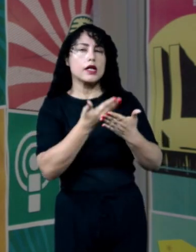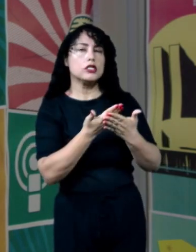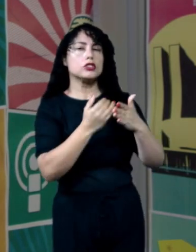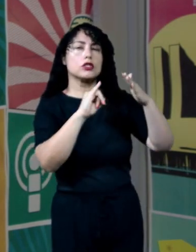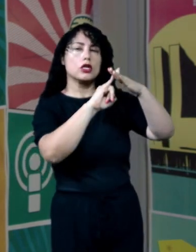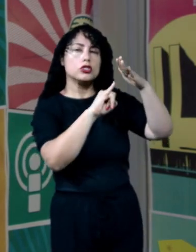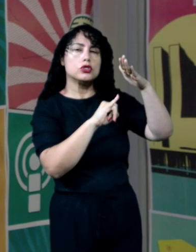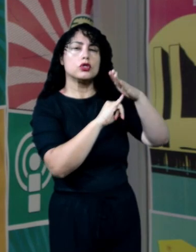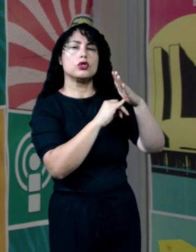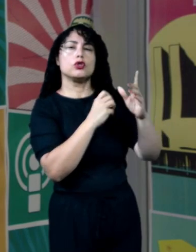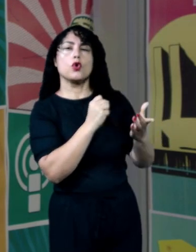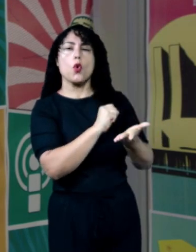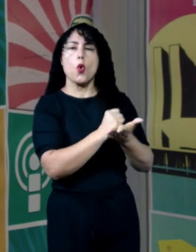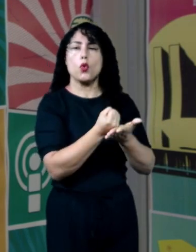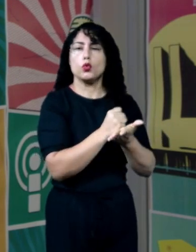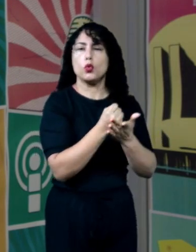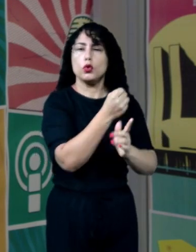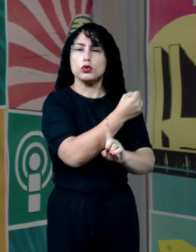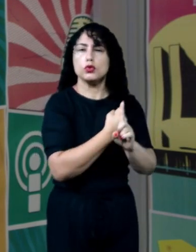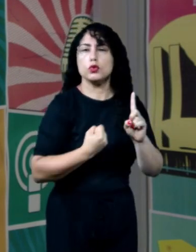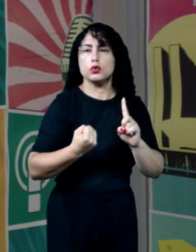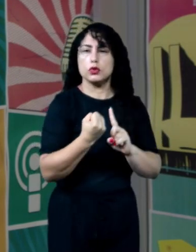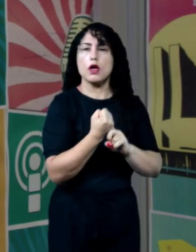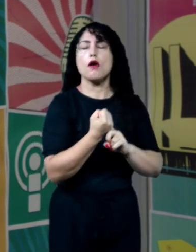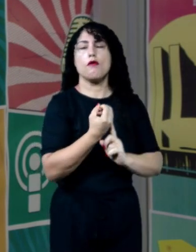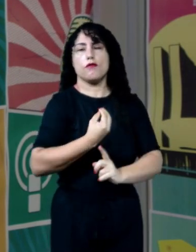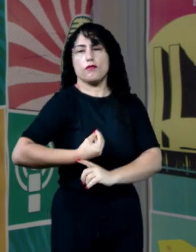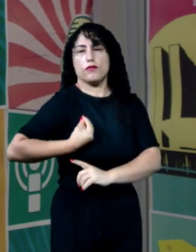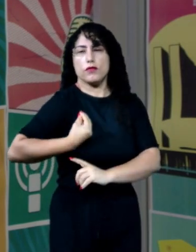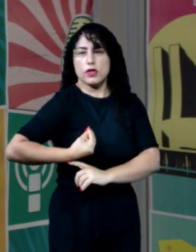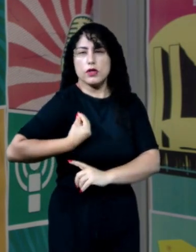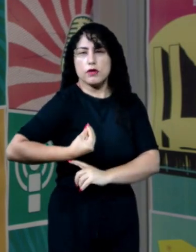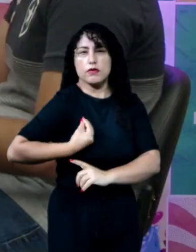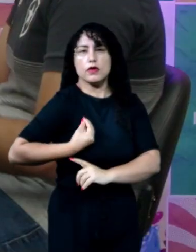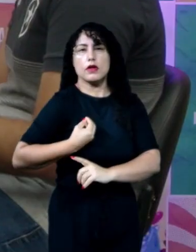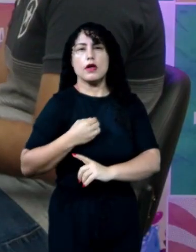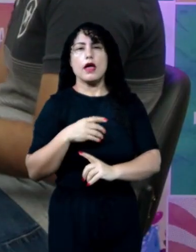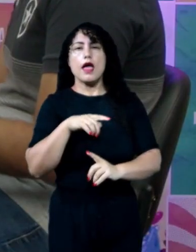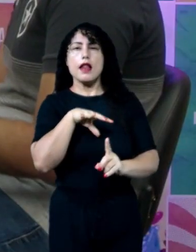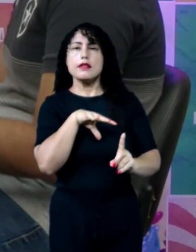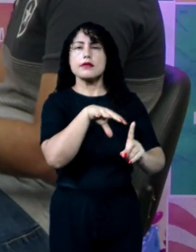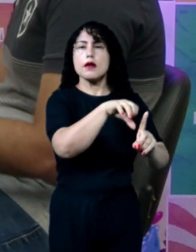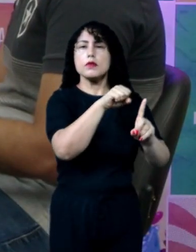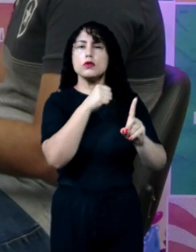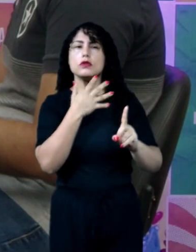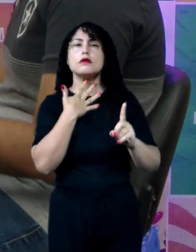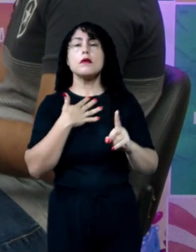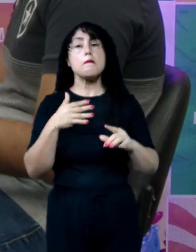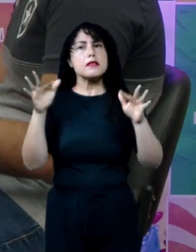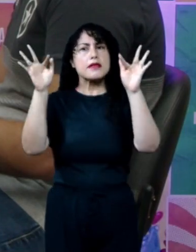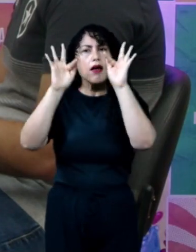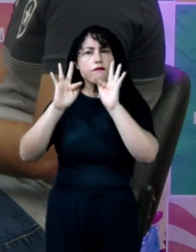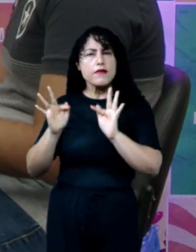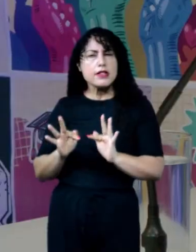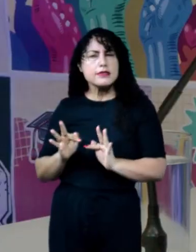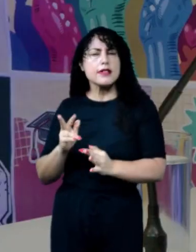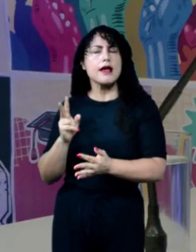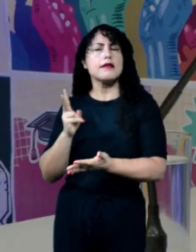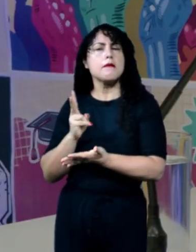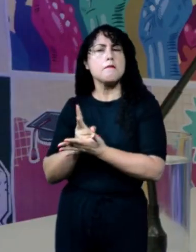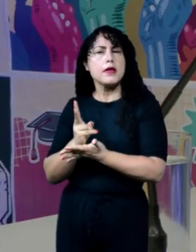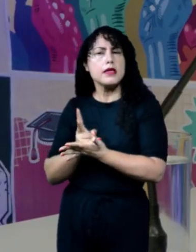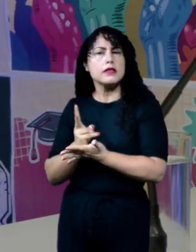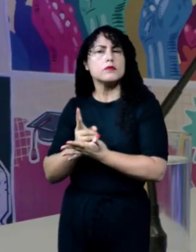controle social, elas vivem. Porque elas capturam o desejo. Mesmo que a felicidade seja